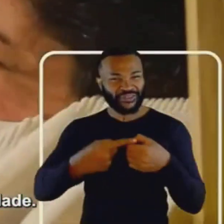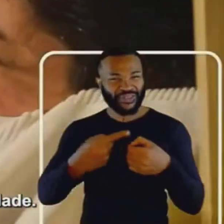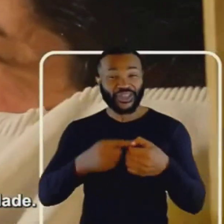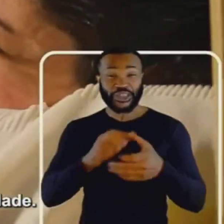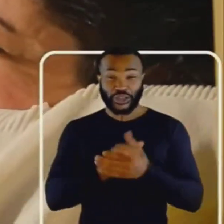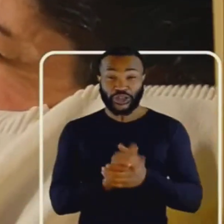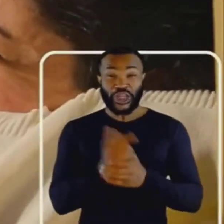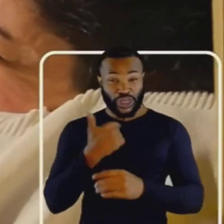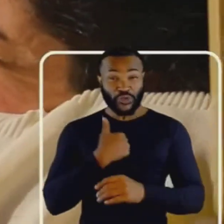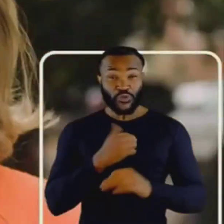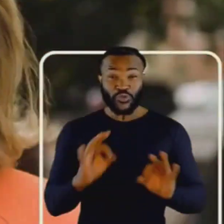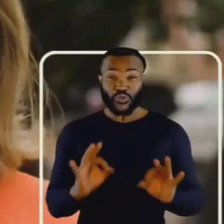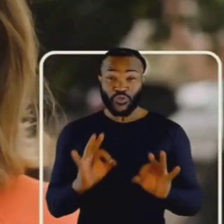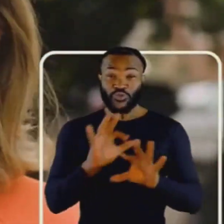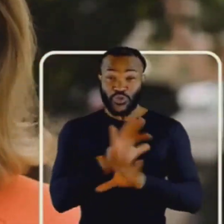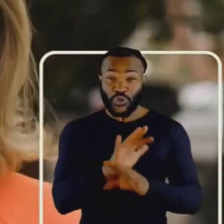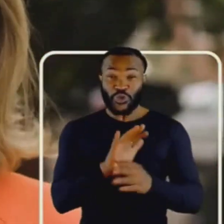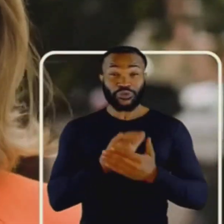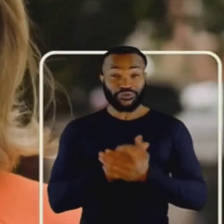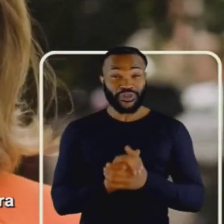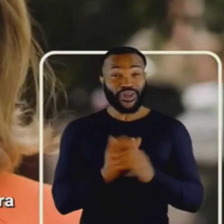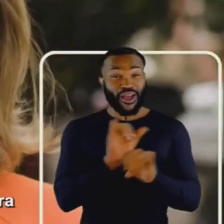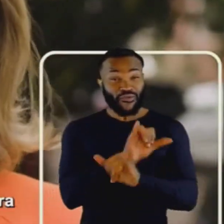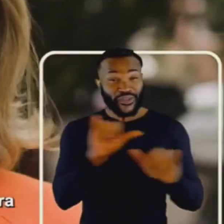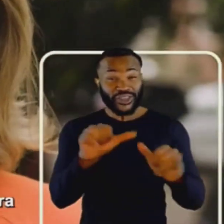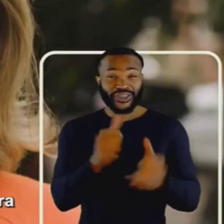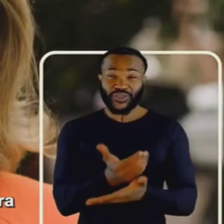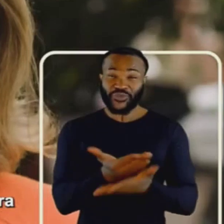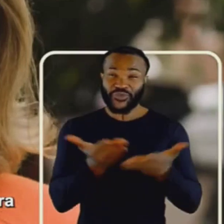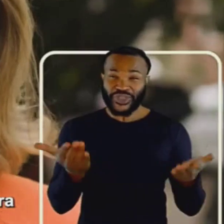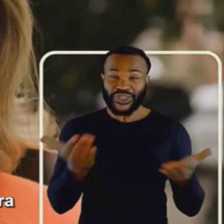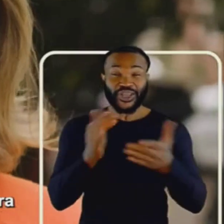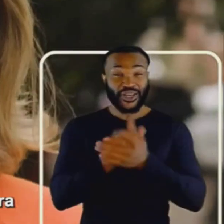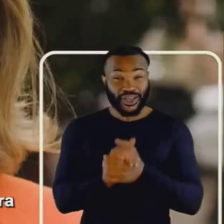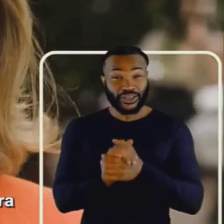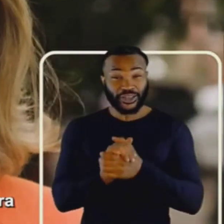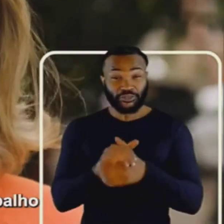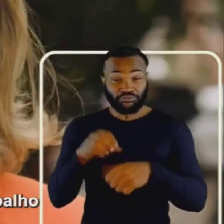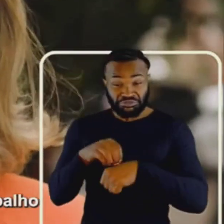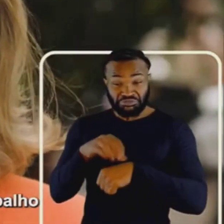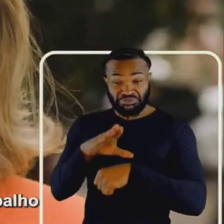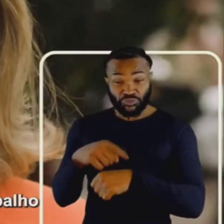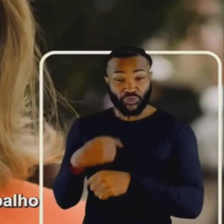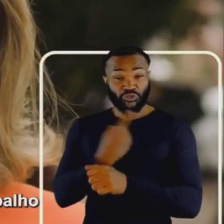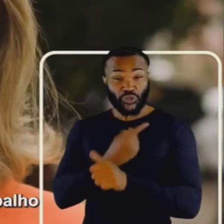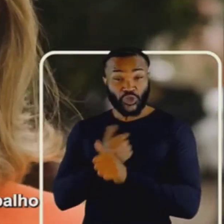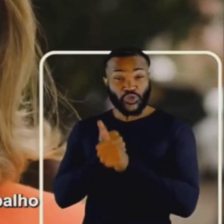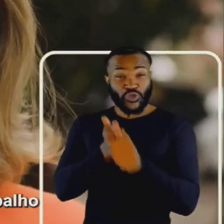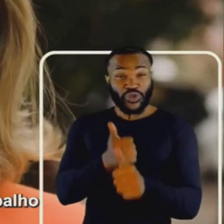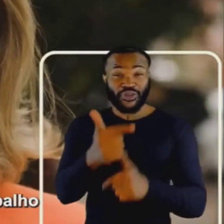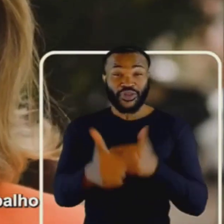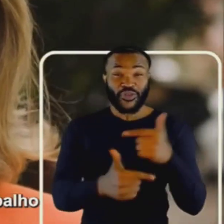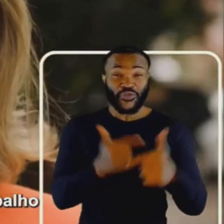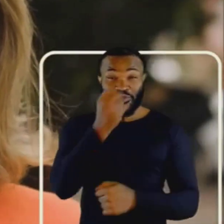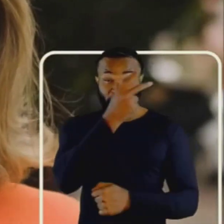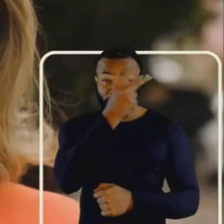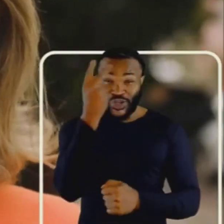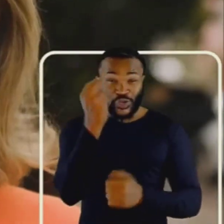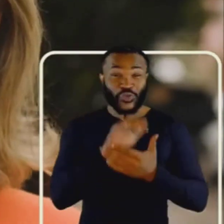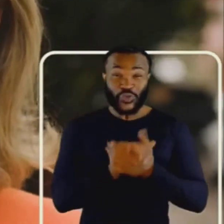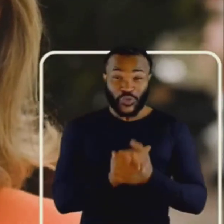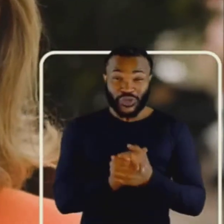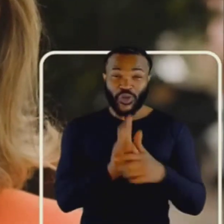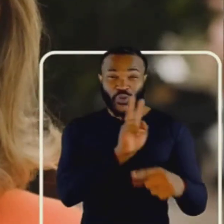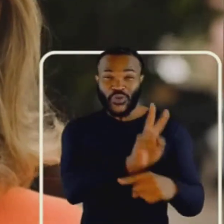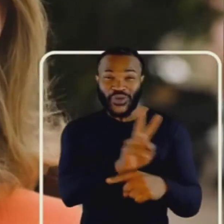proteger a cidade. E eu estou preparada para dizer ao senhor e à senhora que o que vai orientar o nosso trabalho na